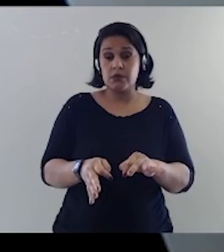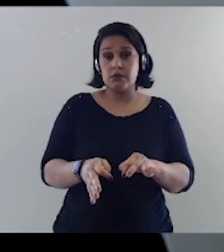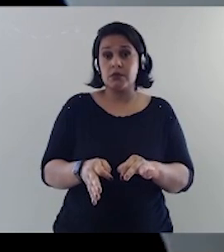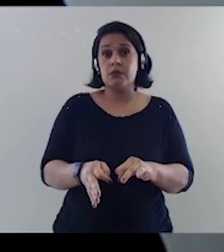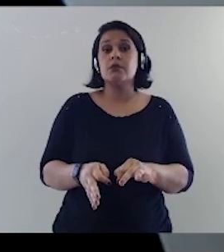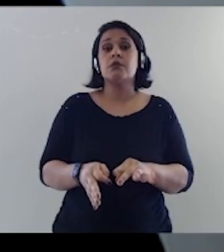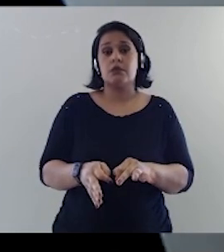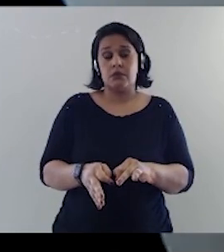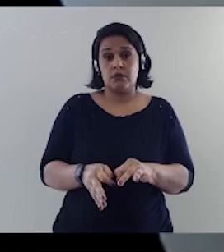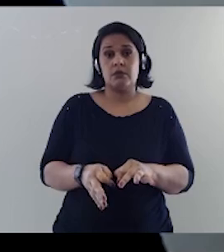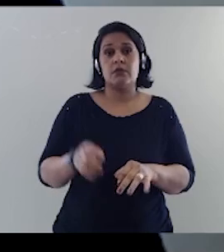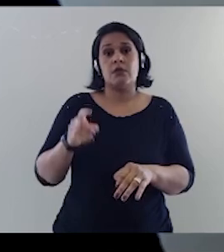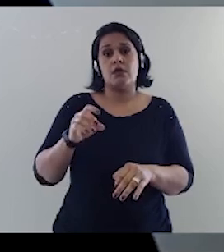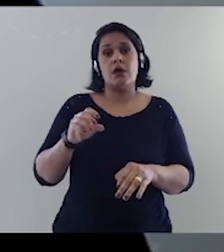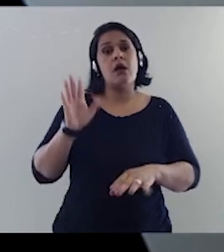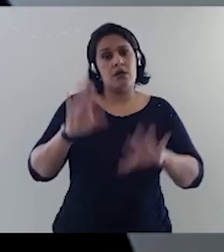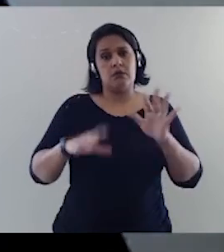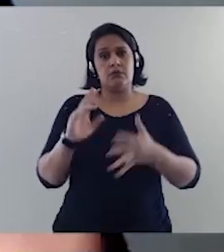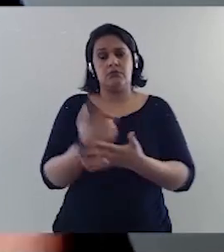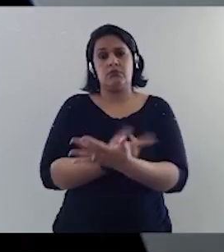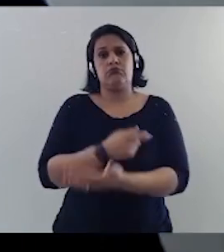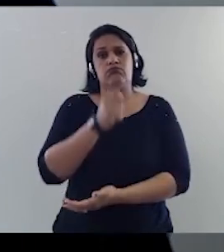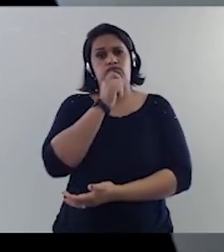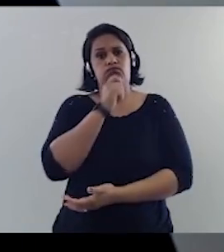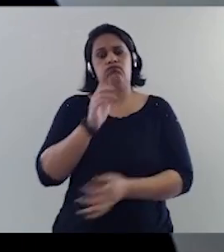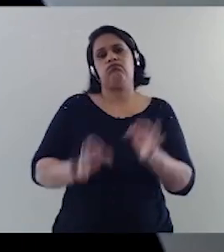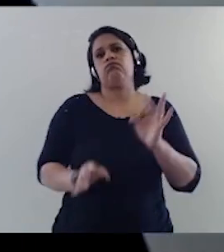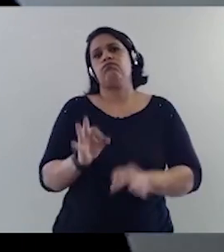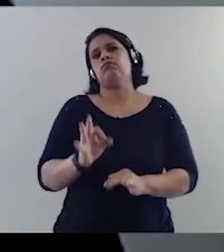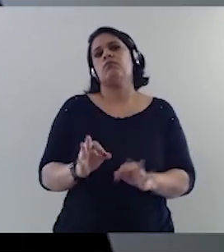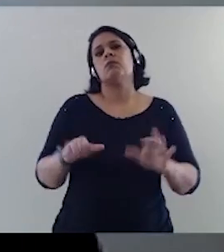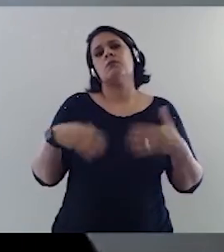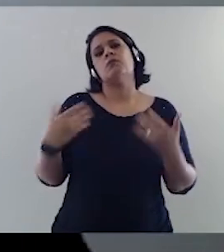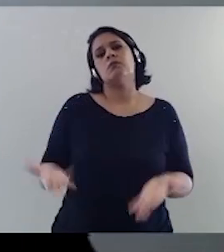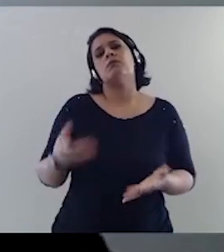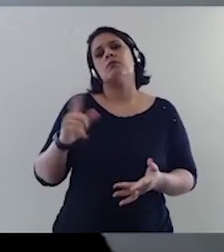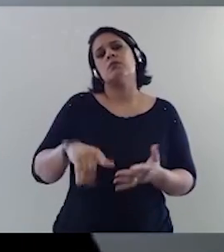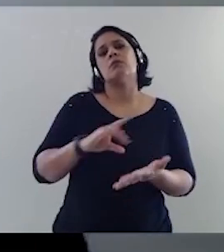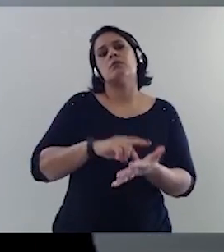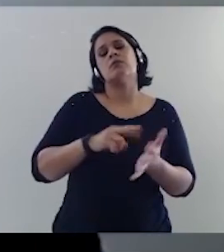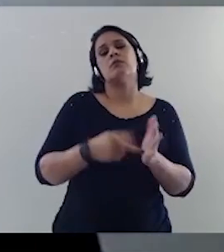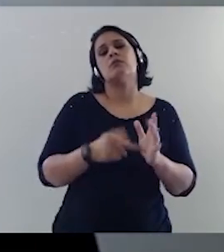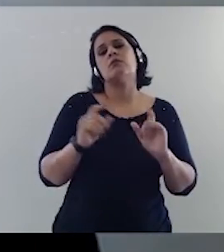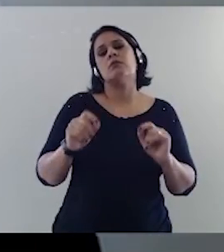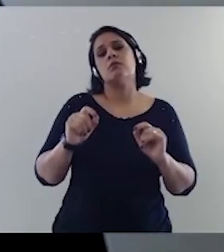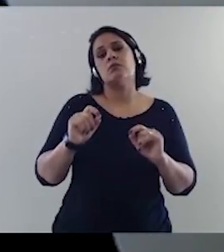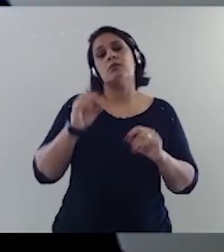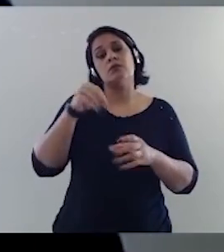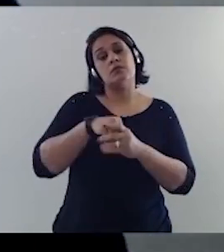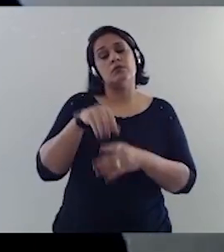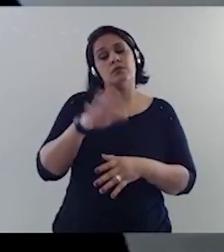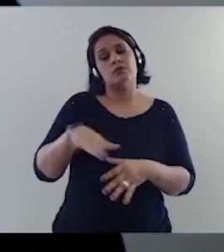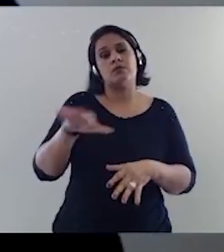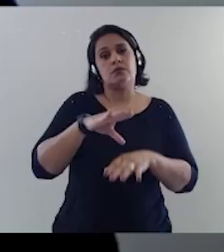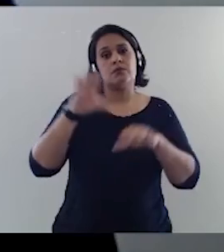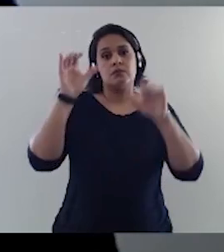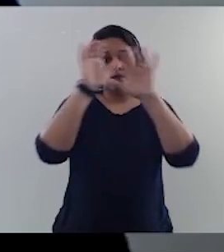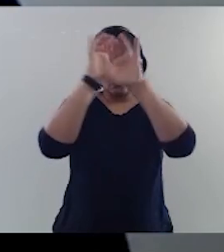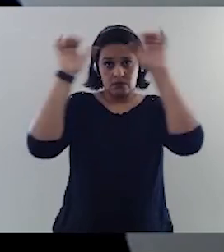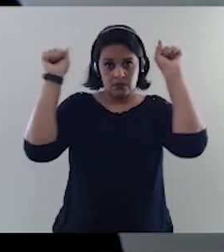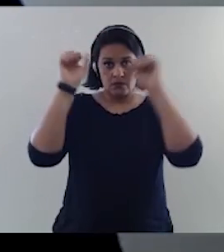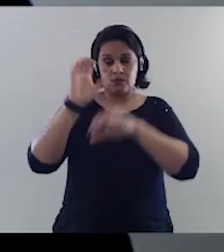novo, injustiças muito graves. E, portanto, isto significa que no Tribunal Constitucional se